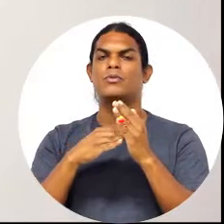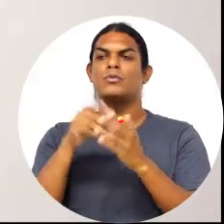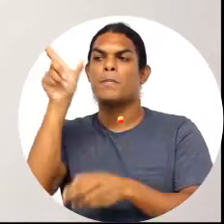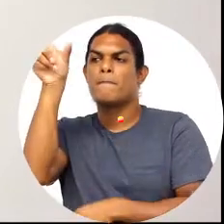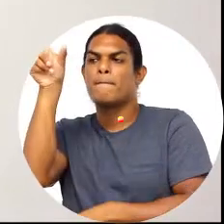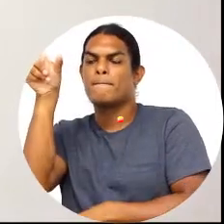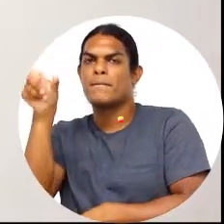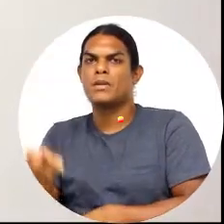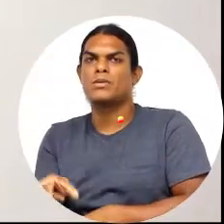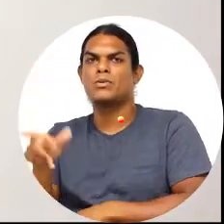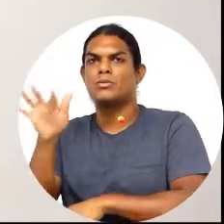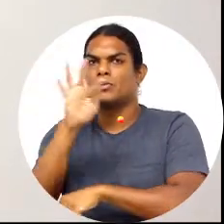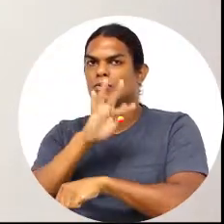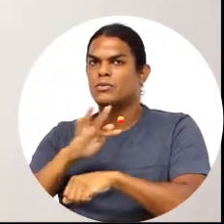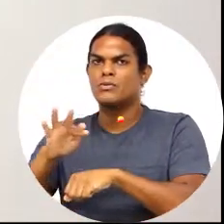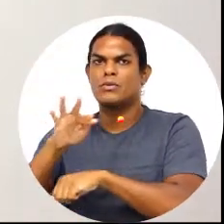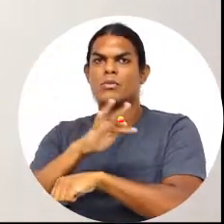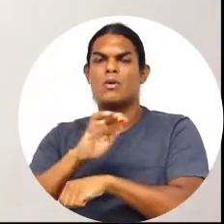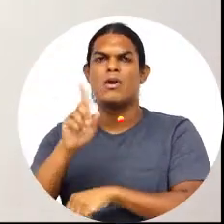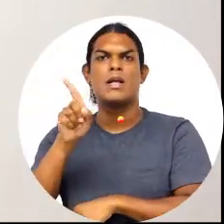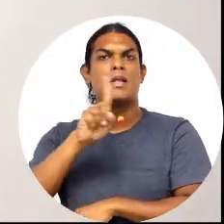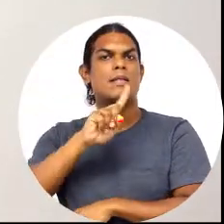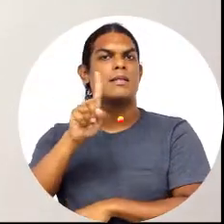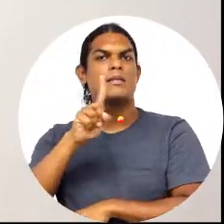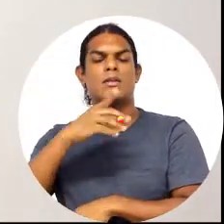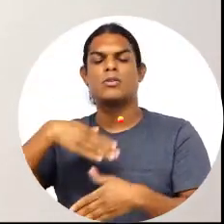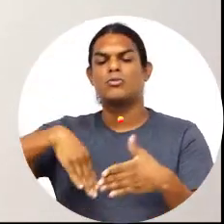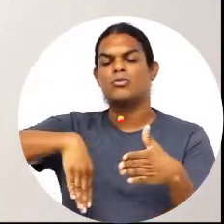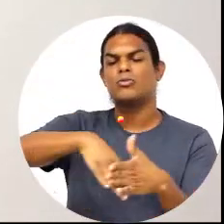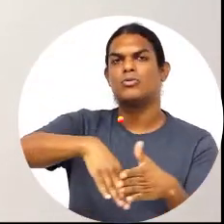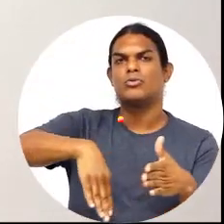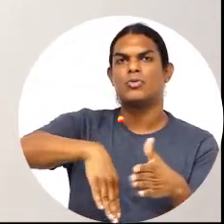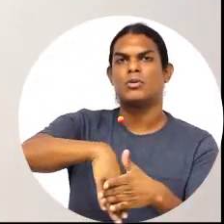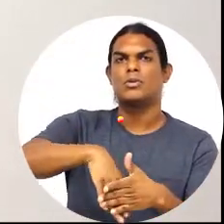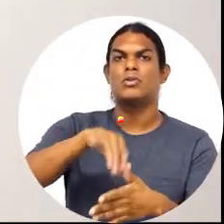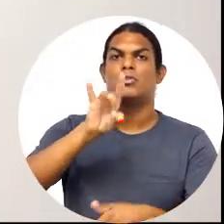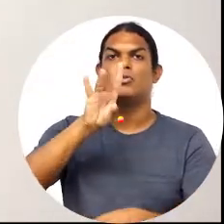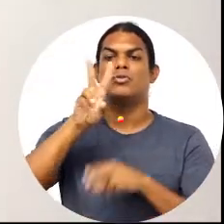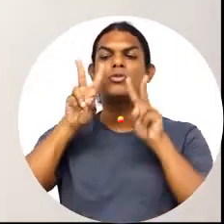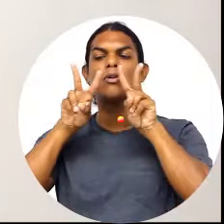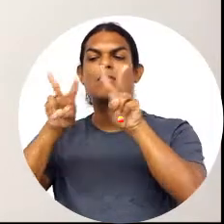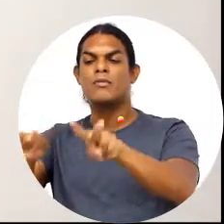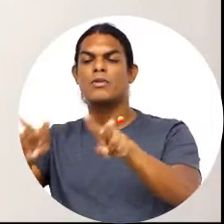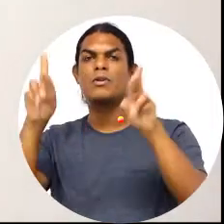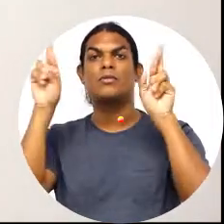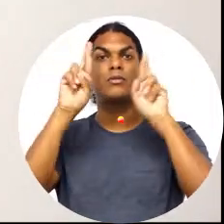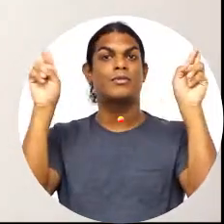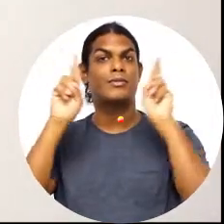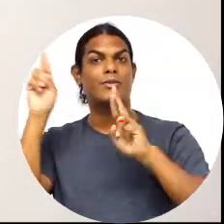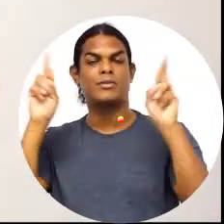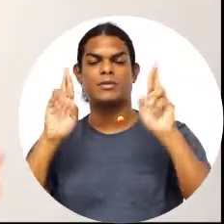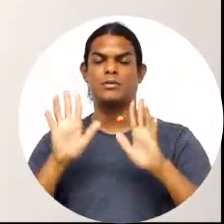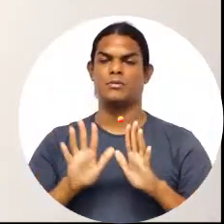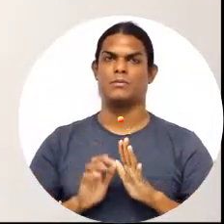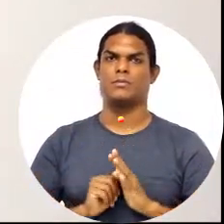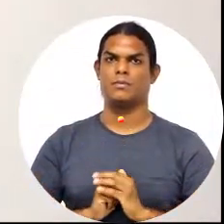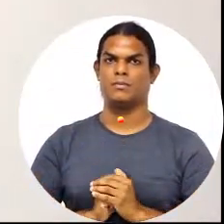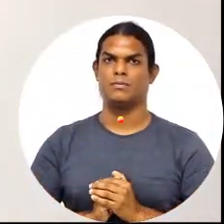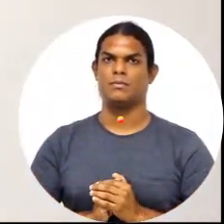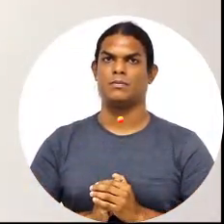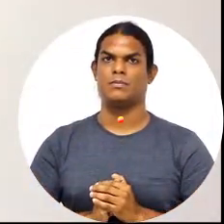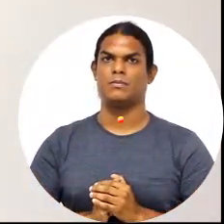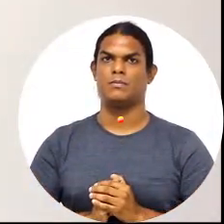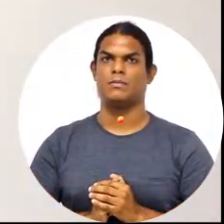formais. Não jogam o jogo, não exercitam os direitos, só torcem, só estão ali, criticando